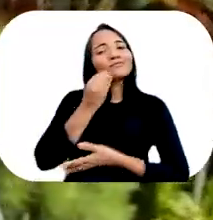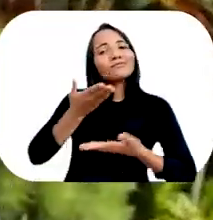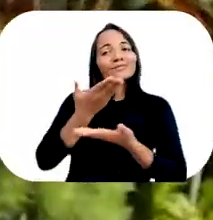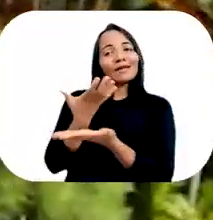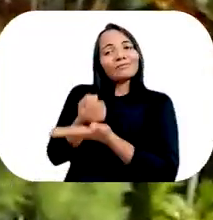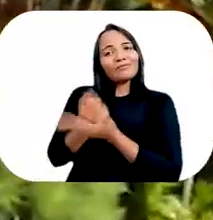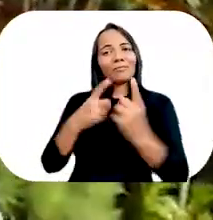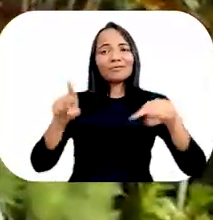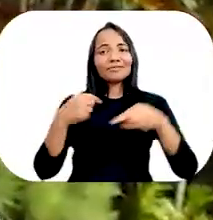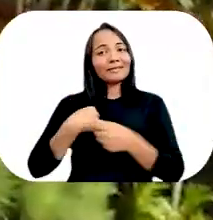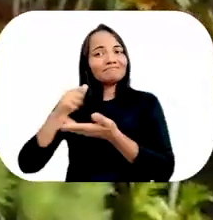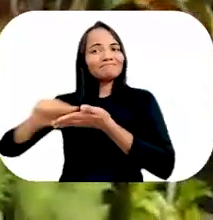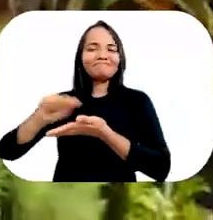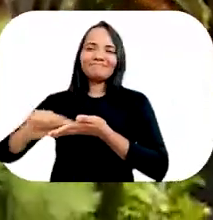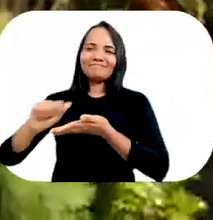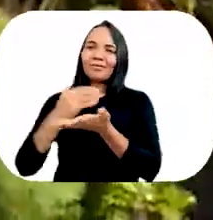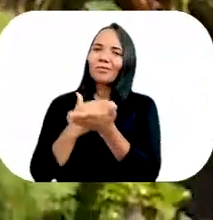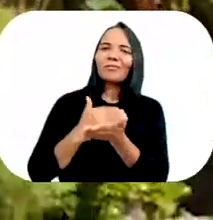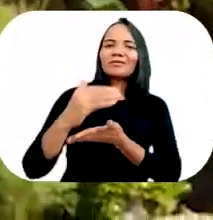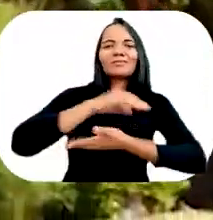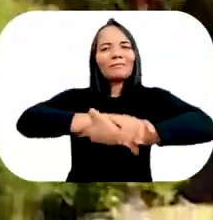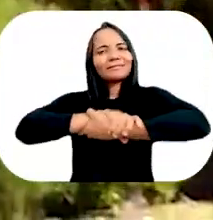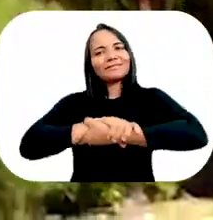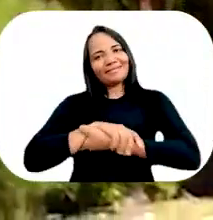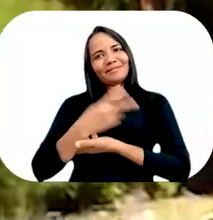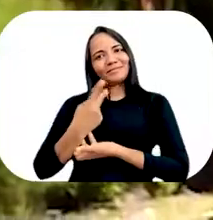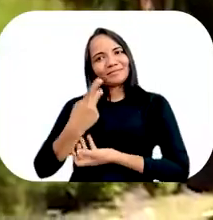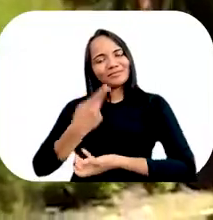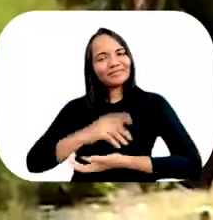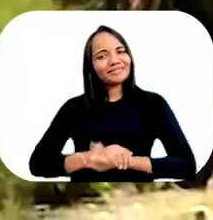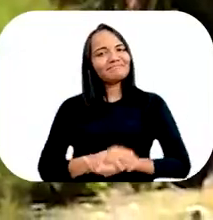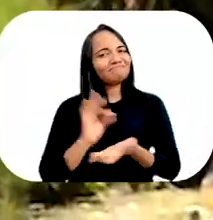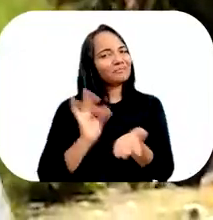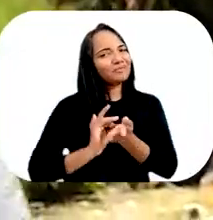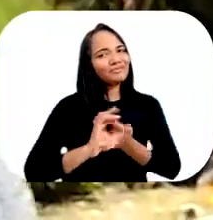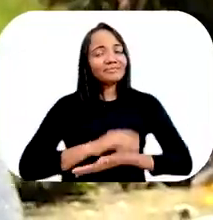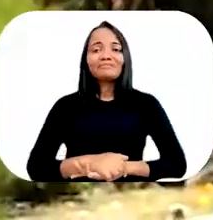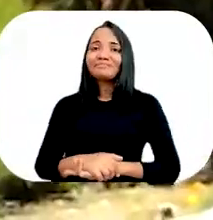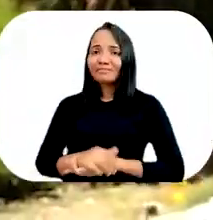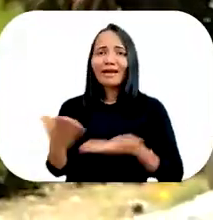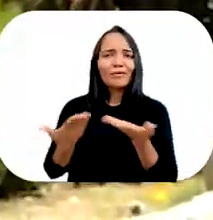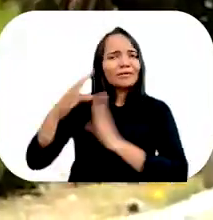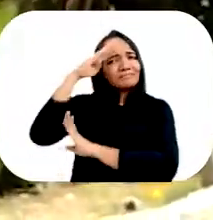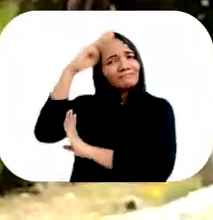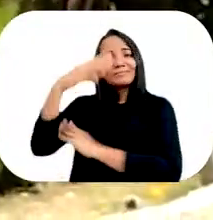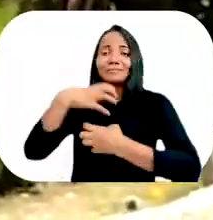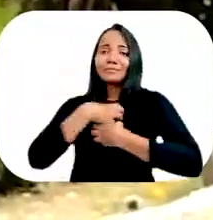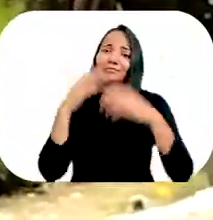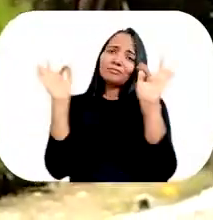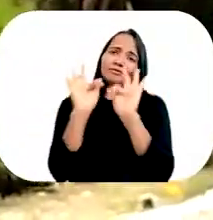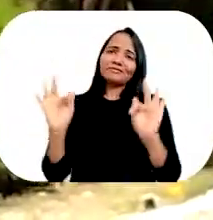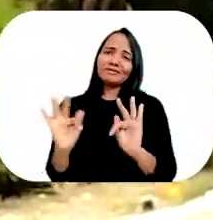música minha, e desde então a nossa parceria se firmou, né, cara? E agora, mais que nunca, eu fico feliz por você ter dado esse